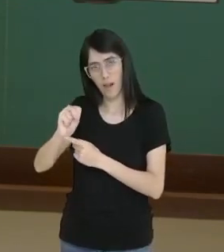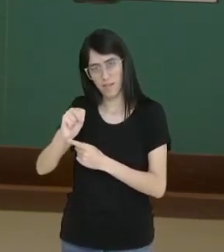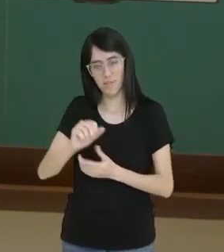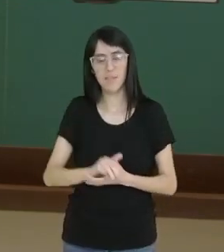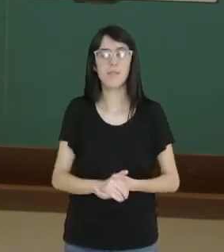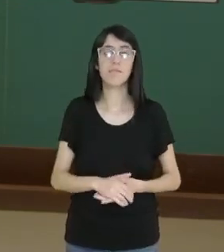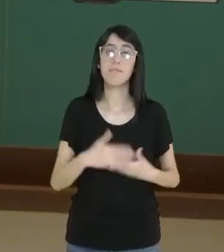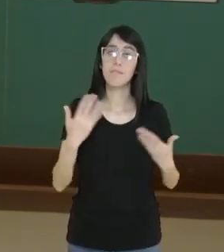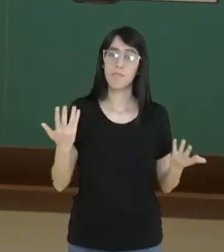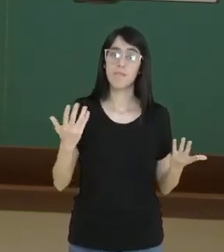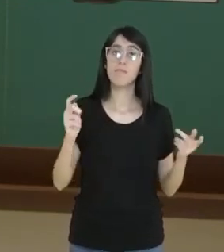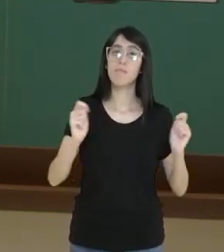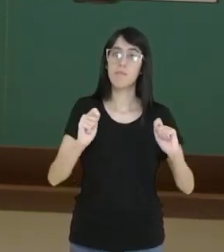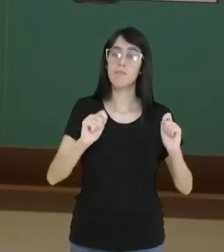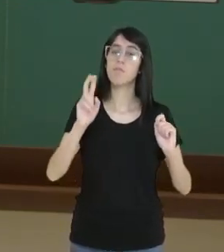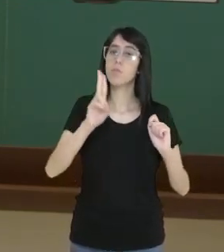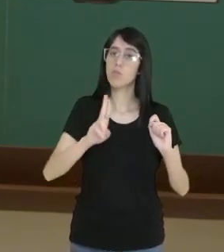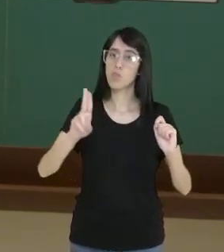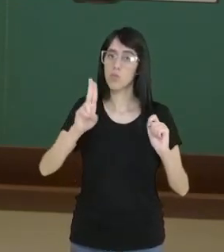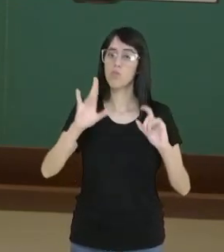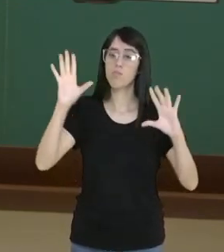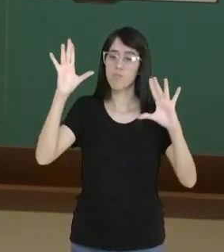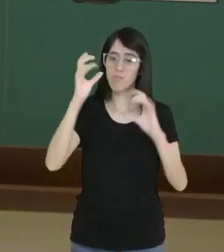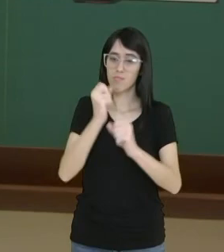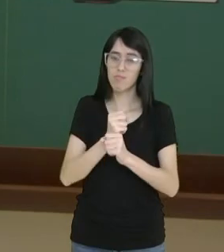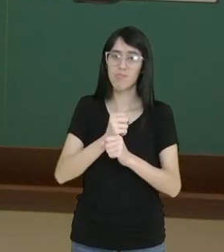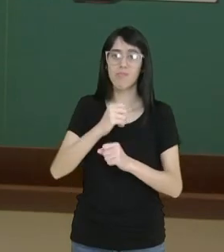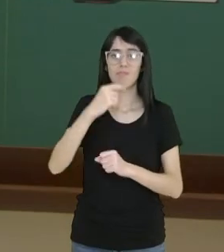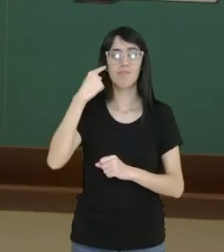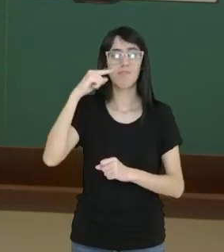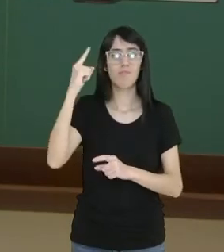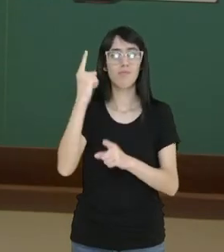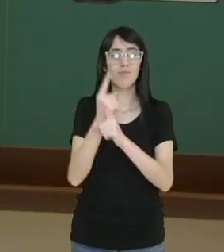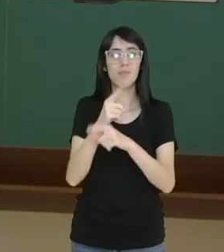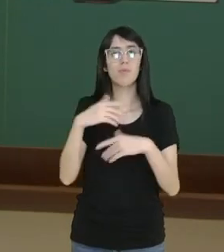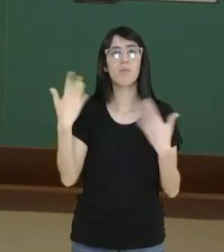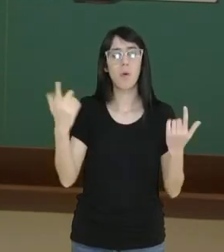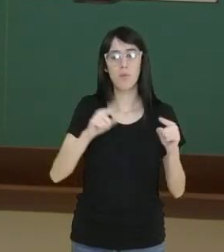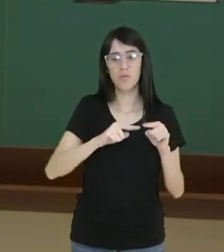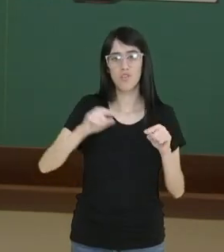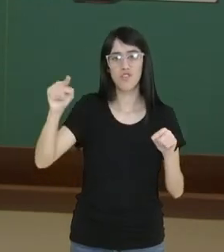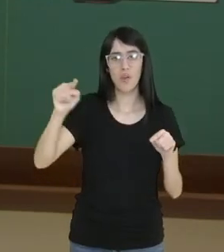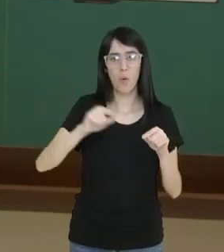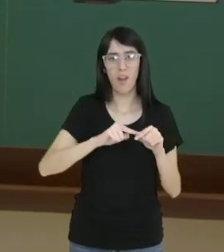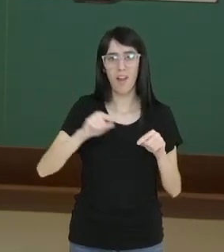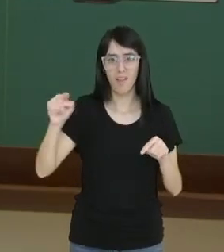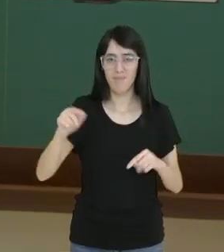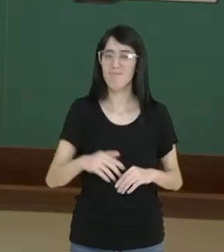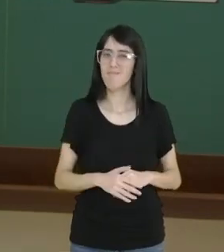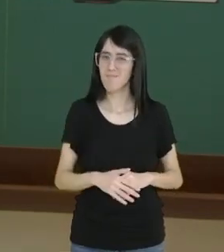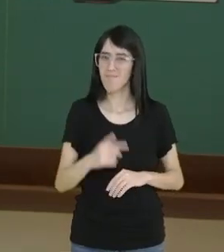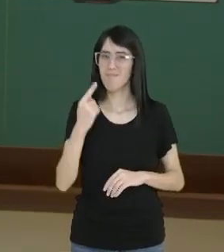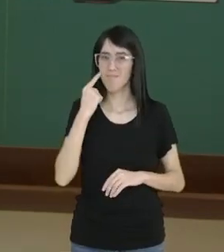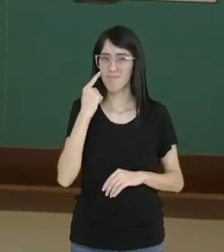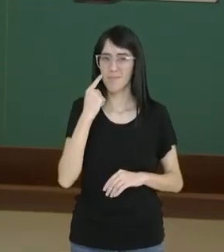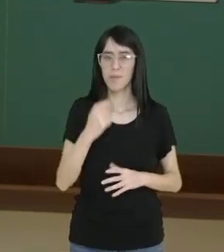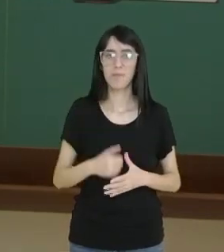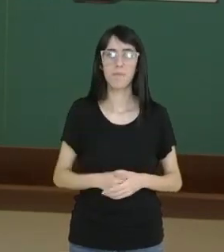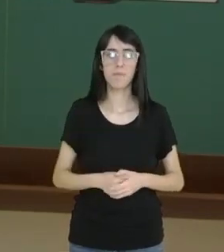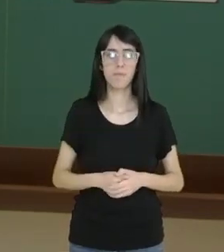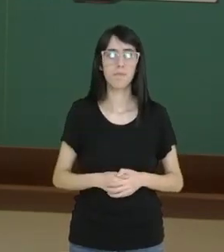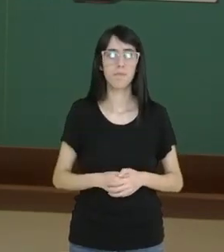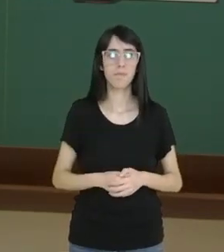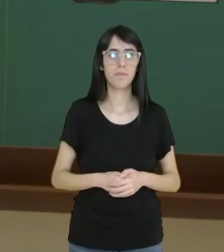altura, posso aplicar Pitágoras de novo aqui para descobrir o valor da diagonal que ele está pedindo. Duas vezes Pitágoras, tá